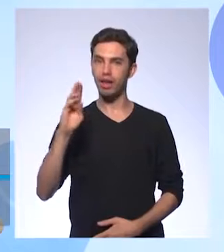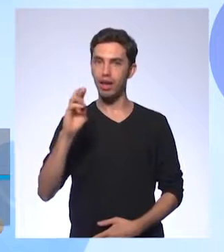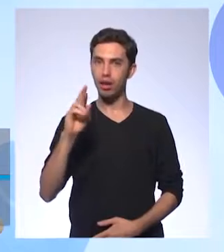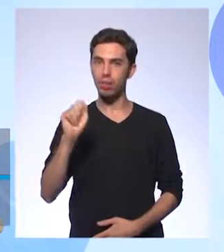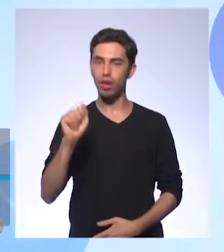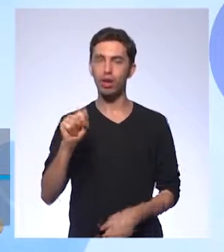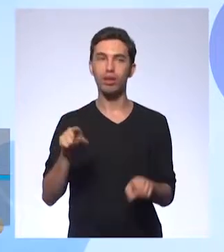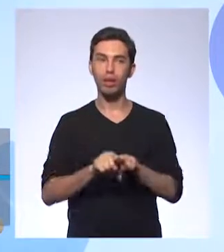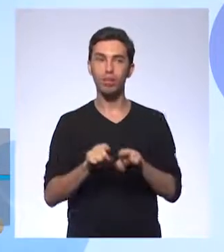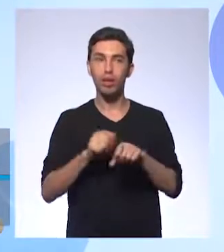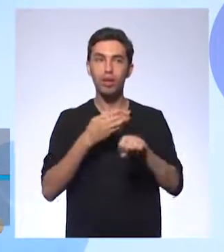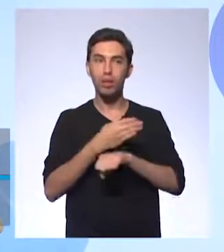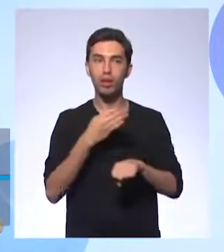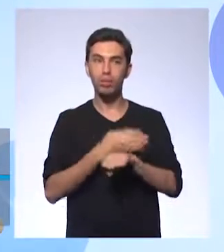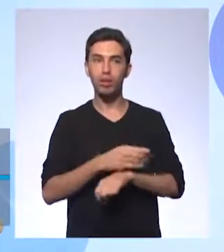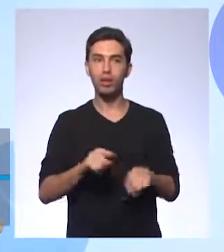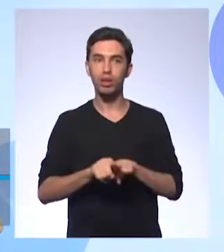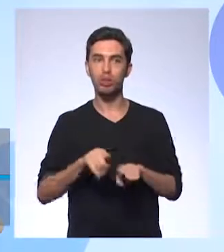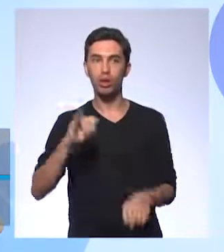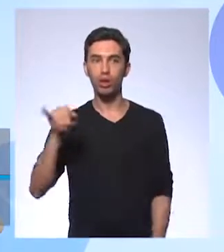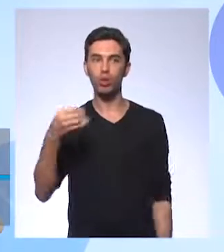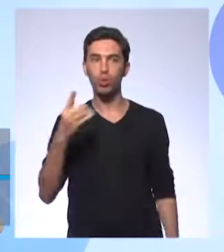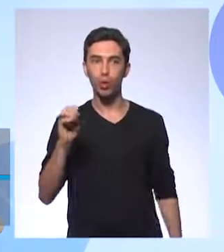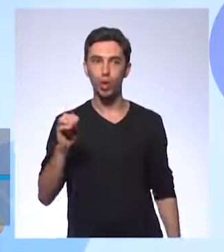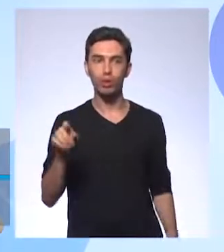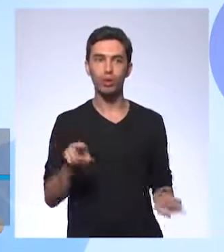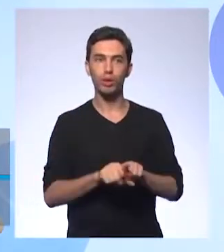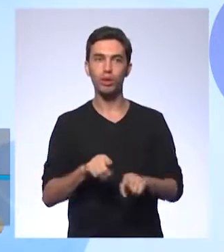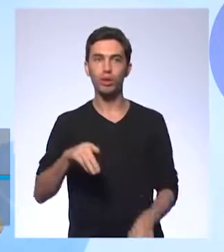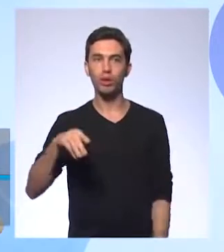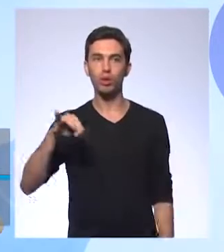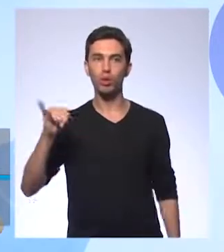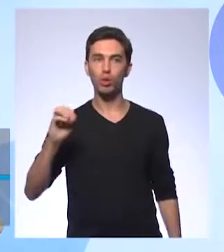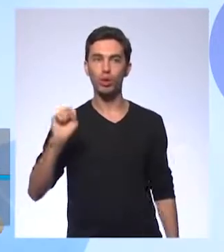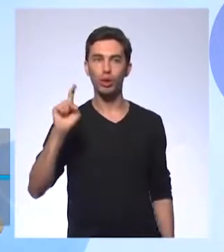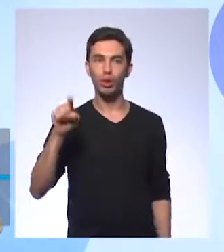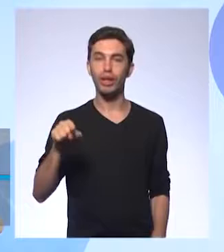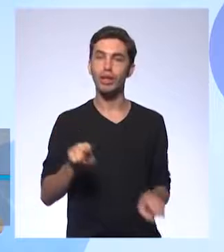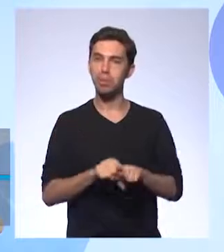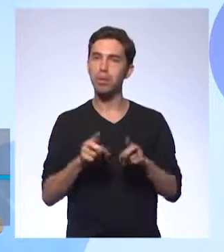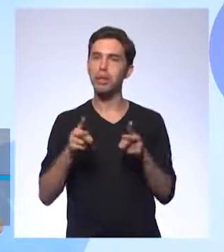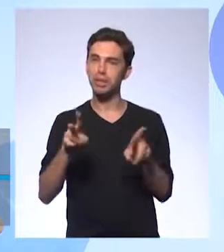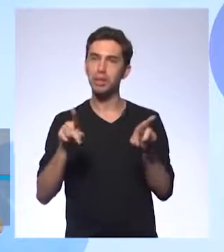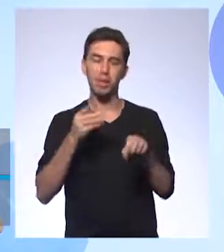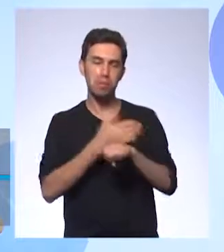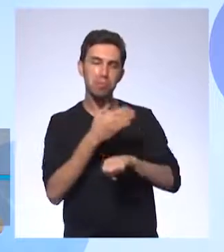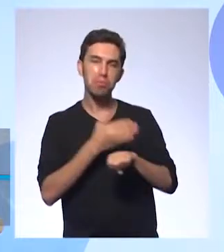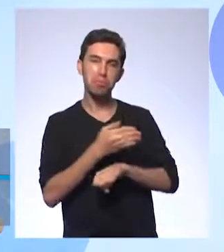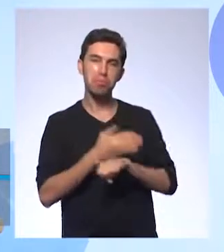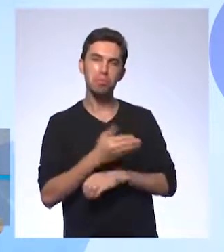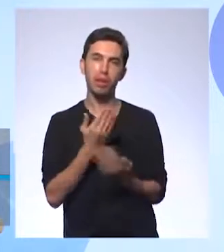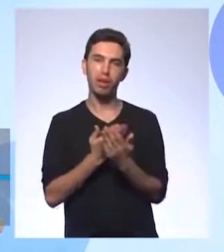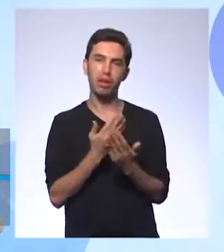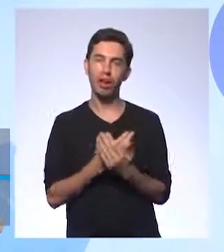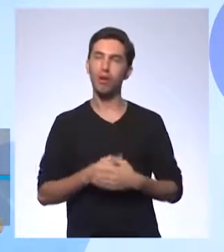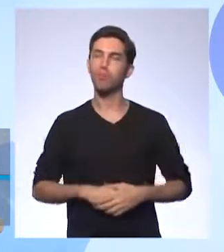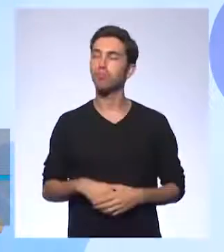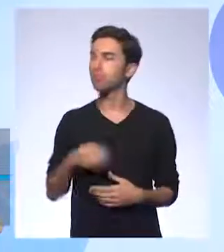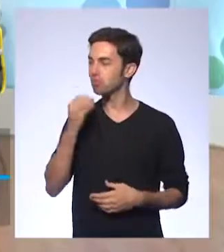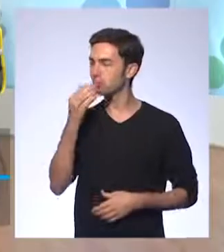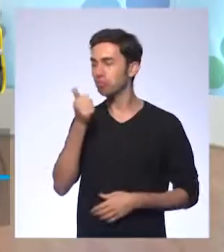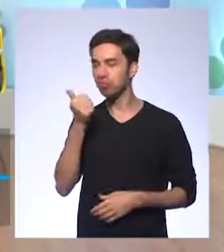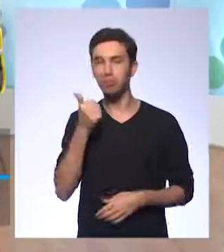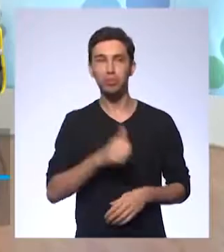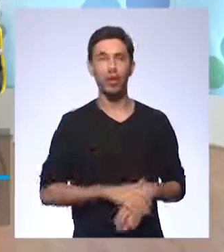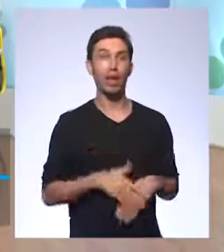com a gente aqui, e o João Marcos e o José Mário, que sempre estão participando das nossas aulas aqui, Ed. Que bom. Gente, então